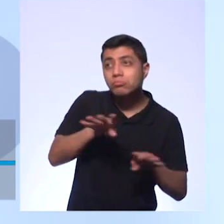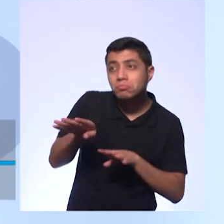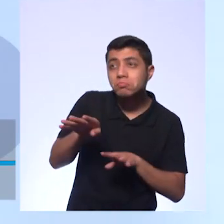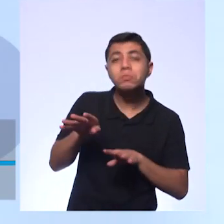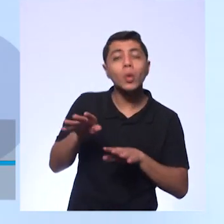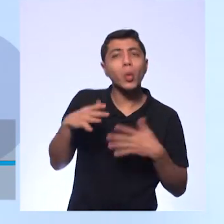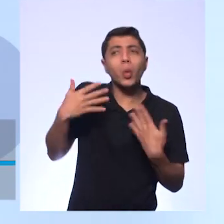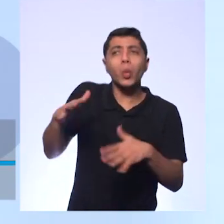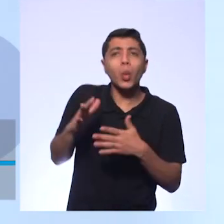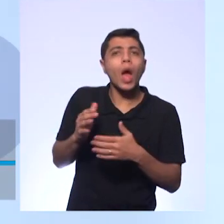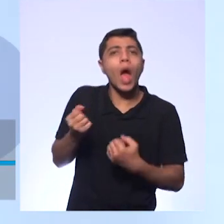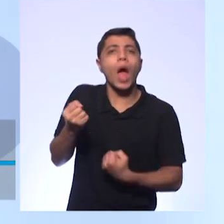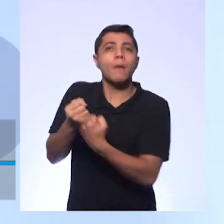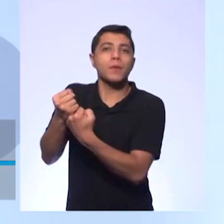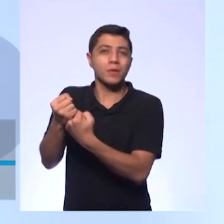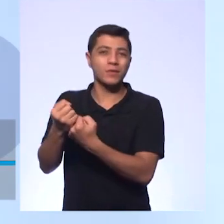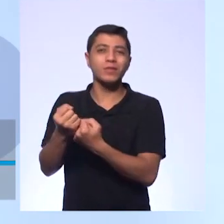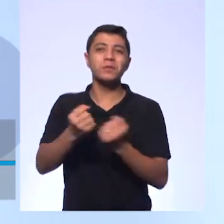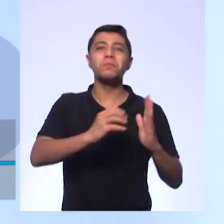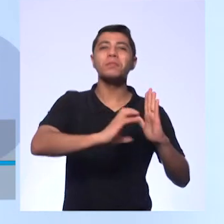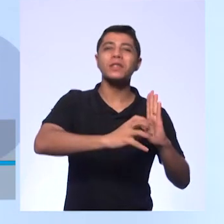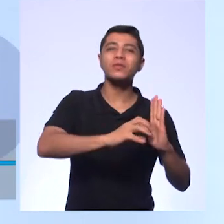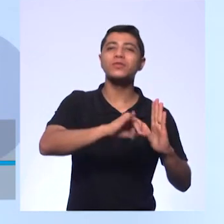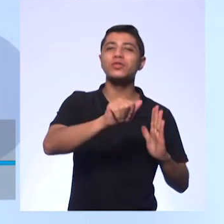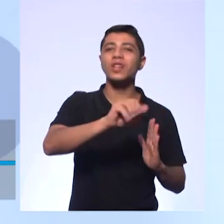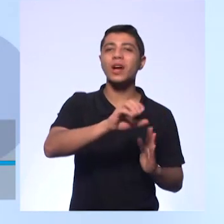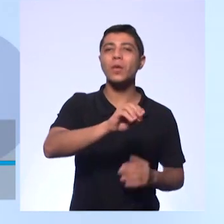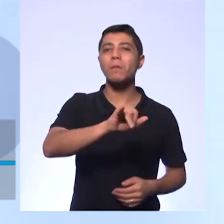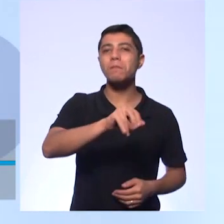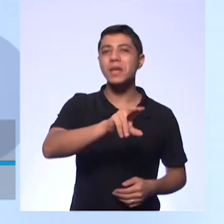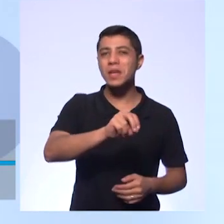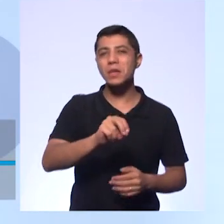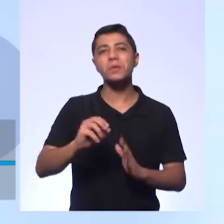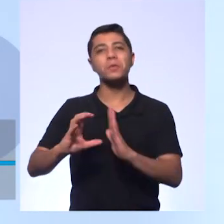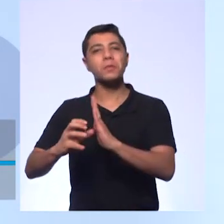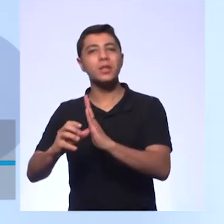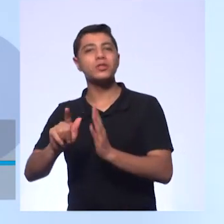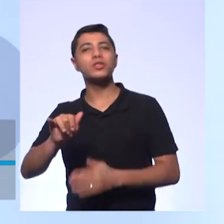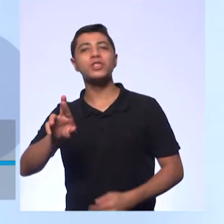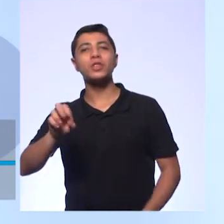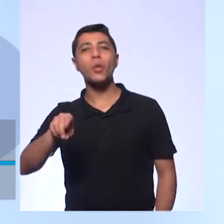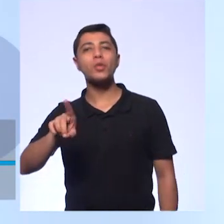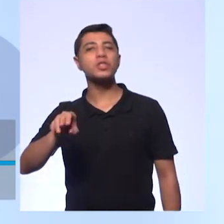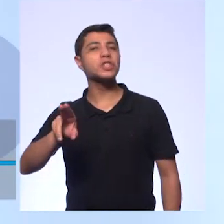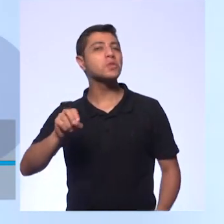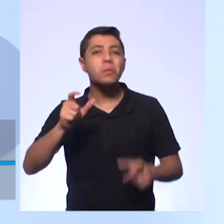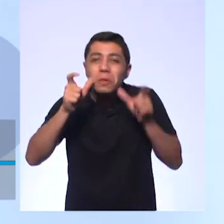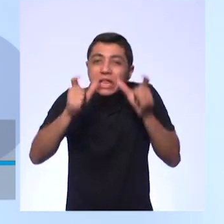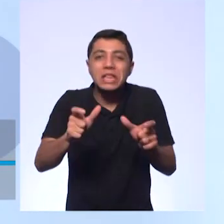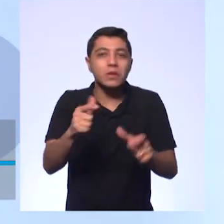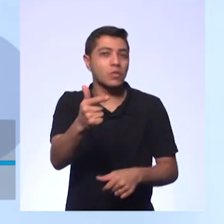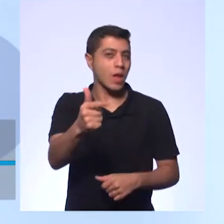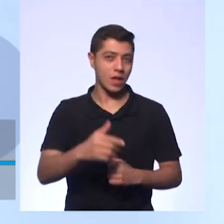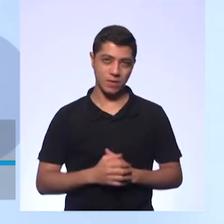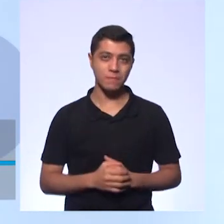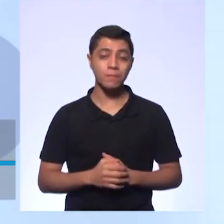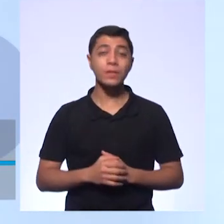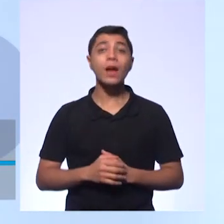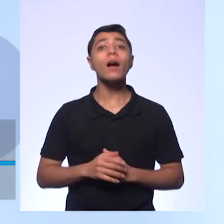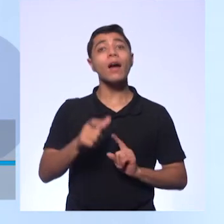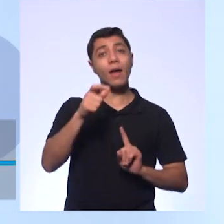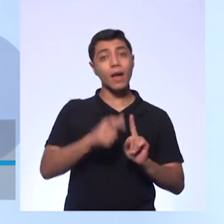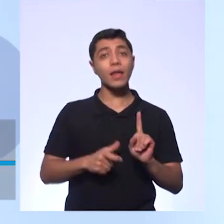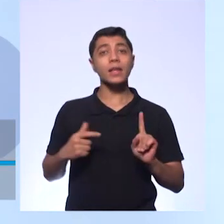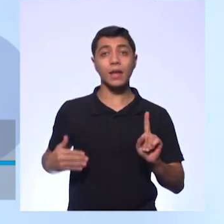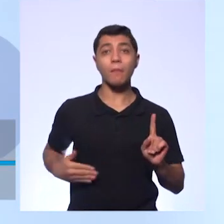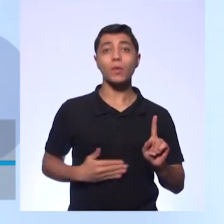estava mais interessado. E aí Napoleão cria um novo governo, que num primeiro momento é o consulado. Eu não vou dar maiores detalhes, porque